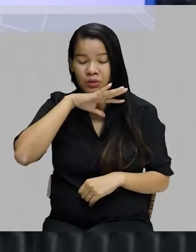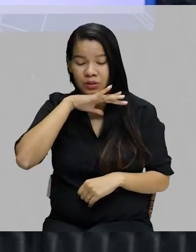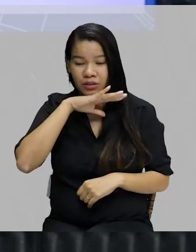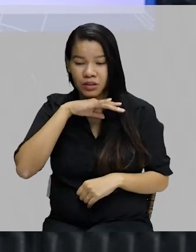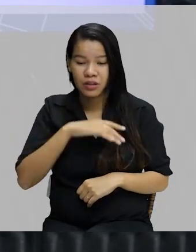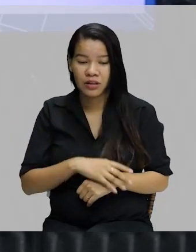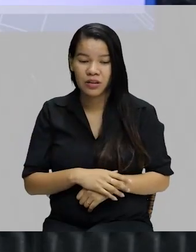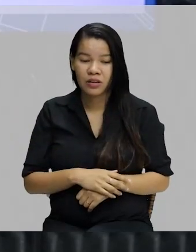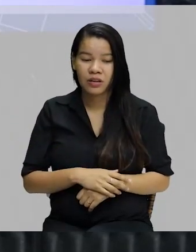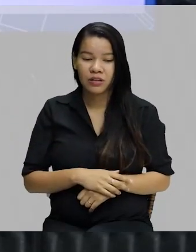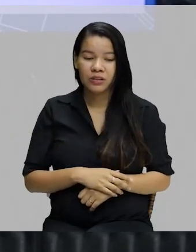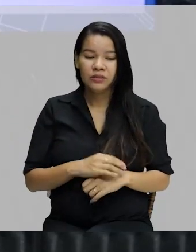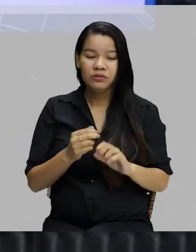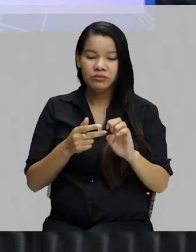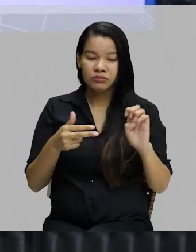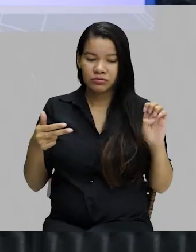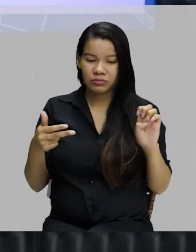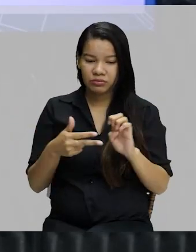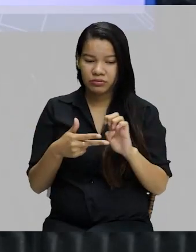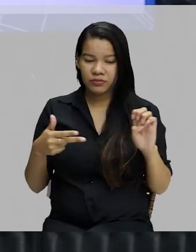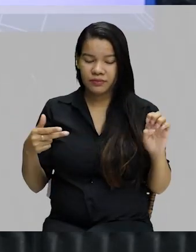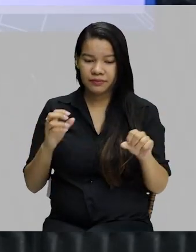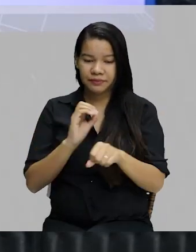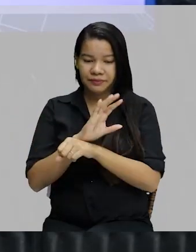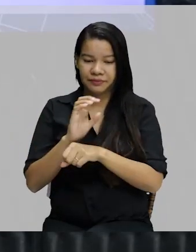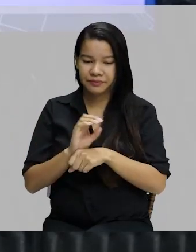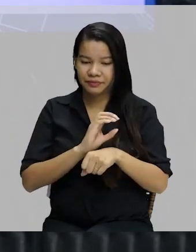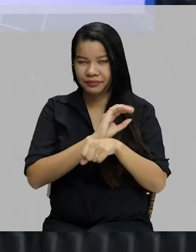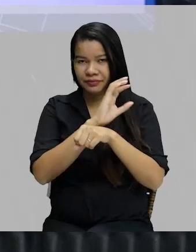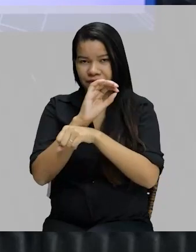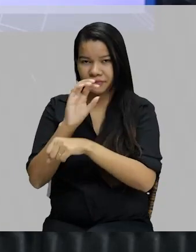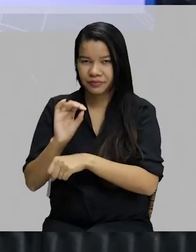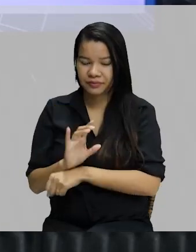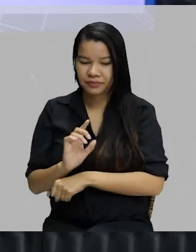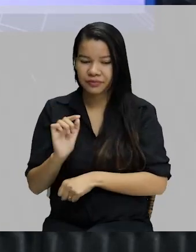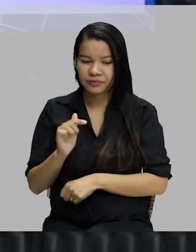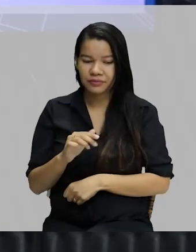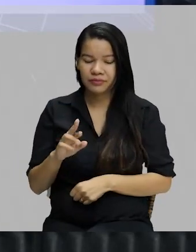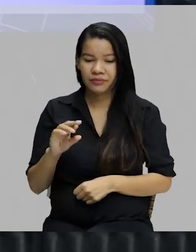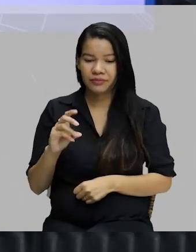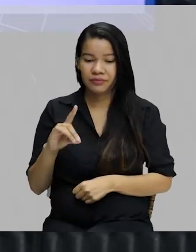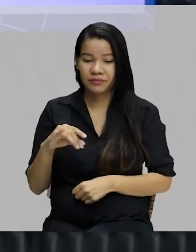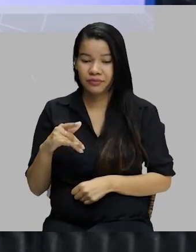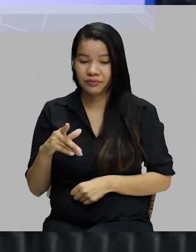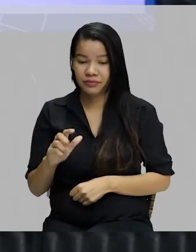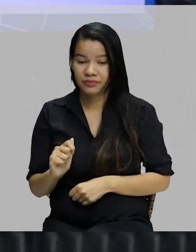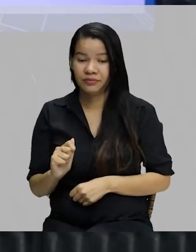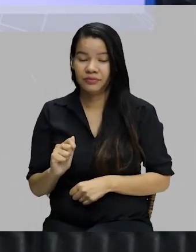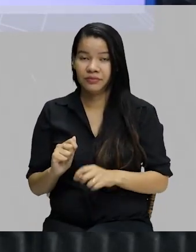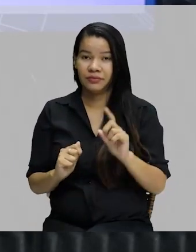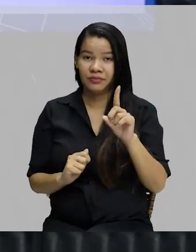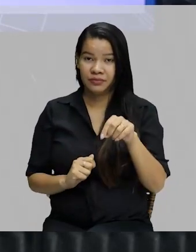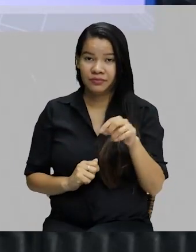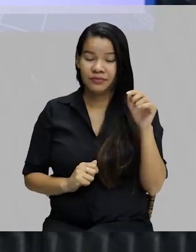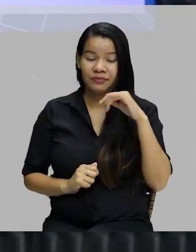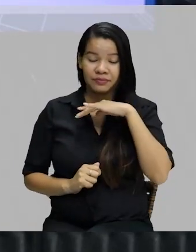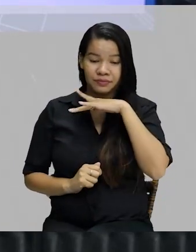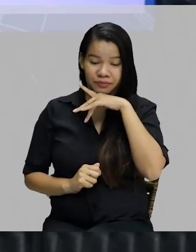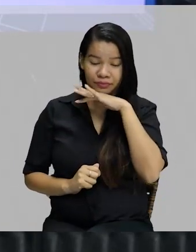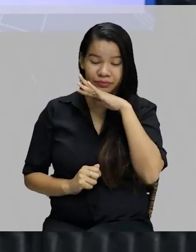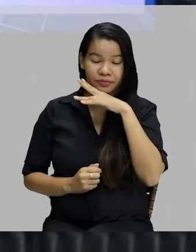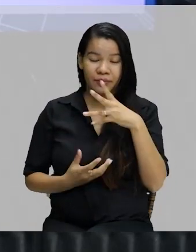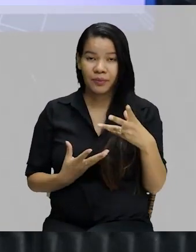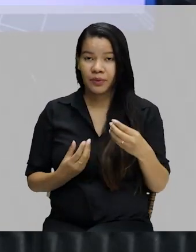elementos radioativos, por emitirem radiação, certo? Essa radiação ela é muito danosa para a nossa saúde,